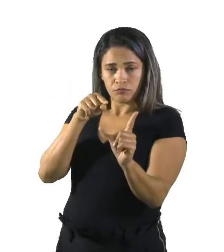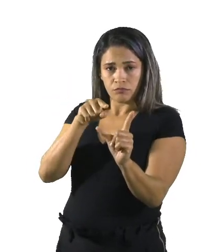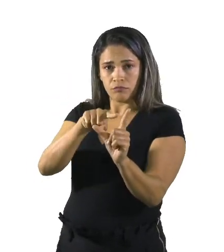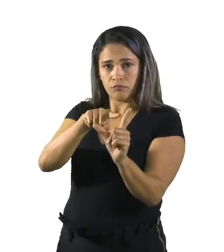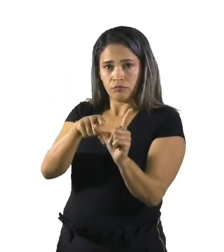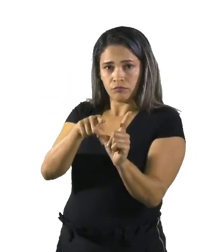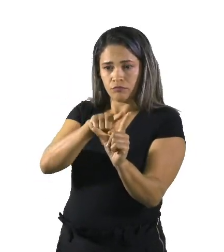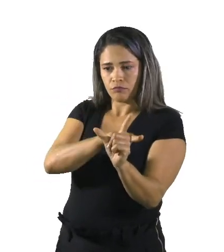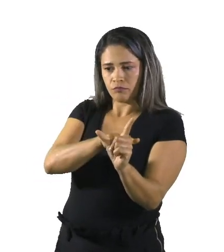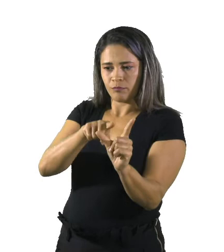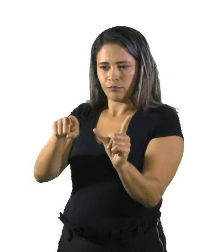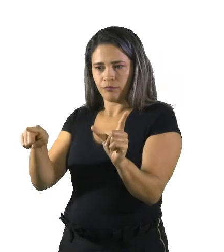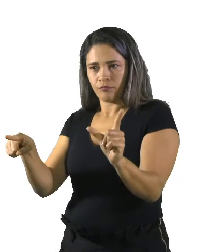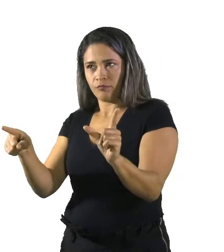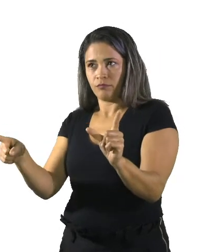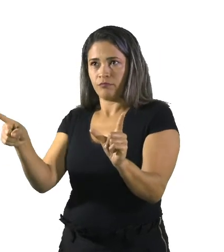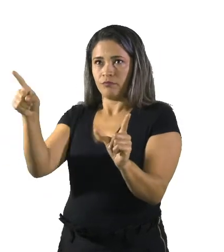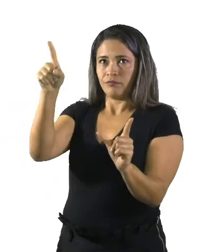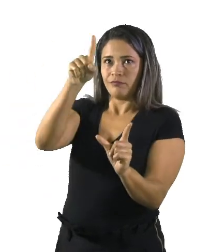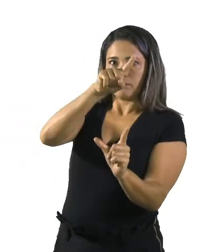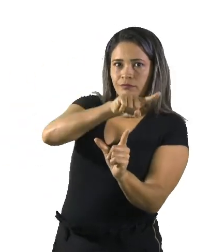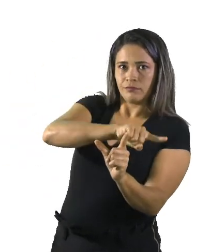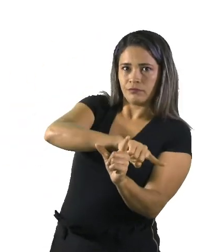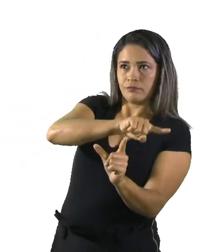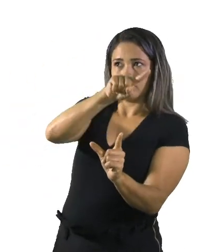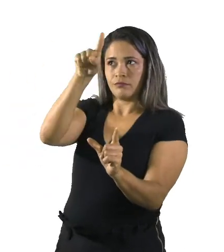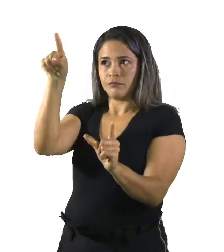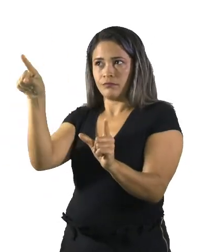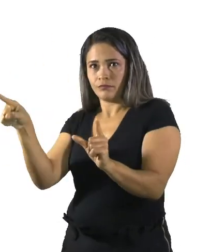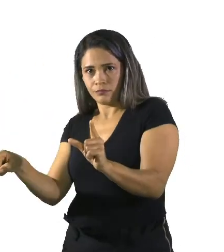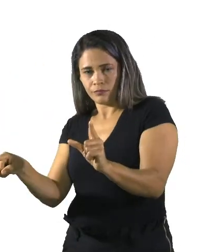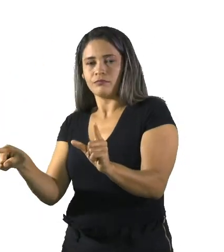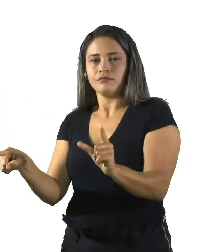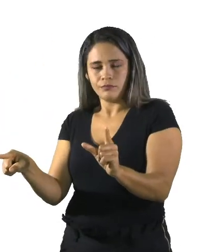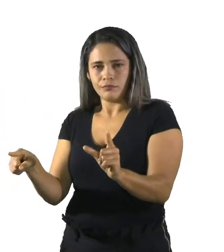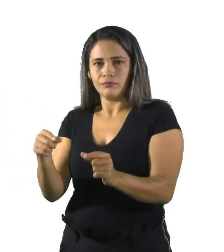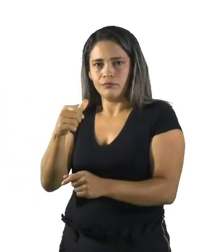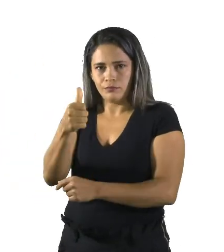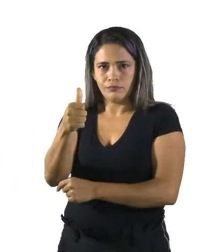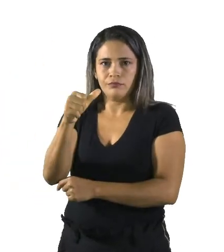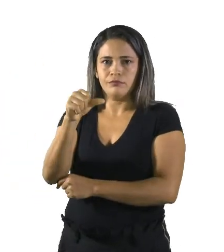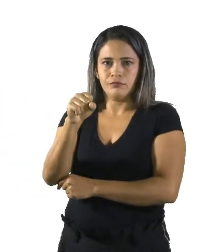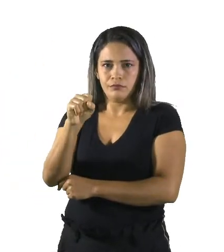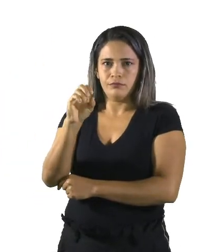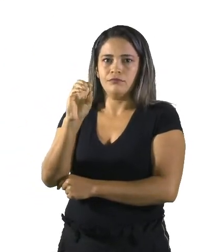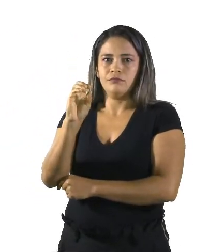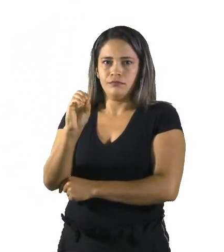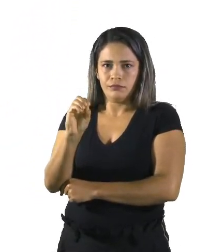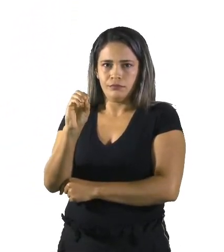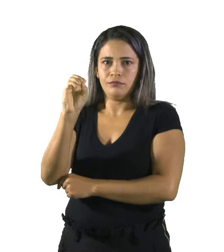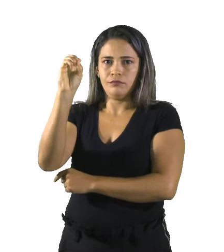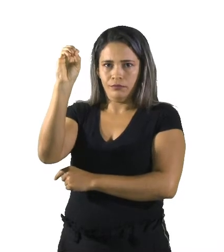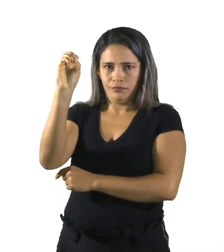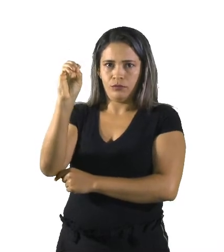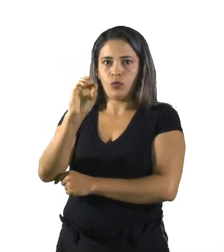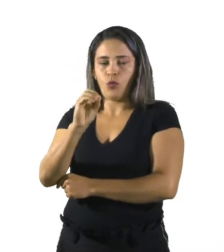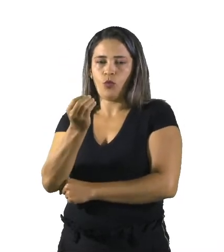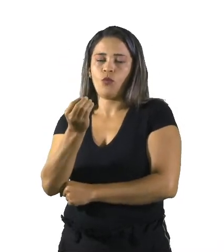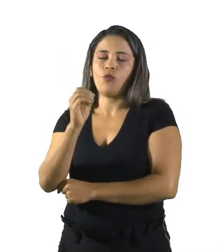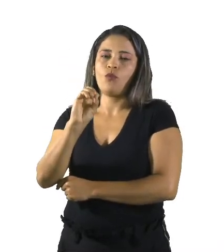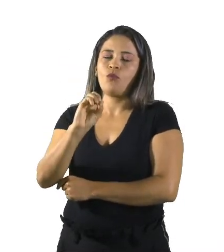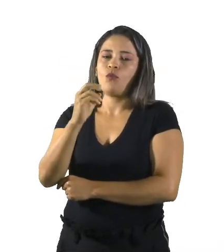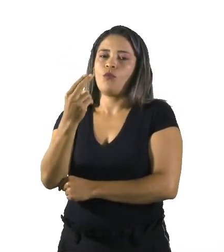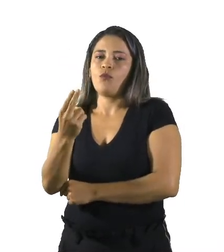meia volta, tá? Então, ângulo de meia volta, ângulo de 180 graus ou ângulo raso. E